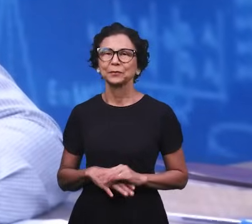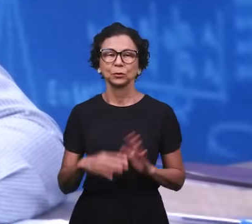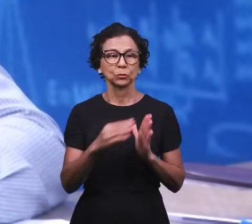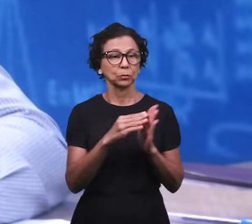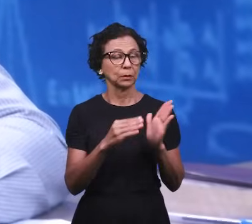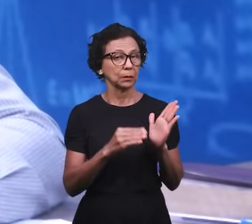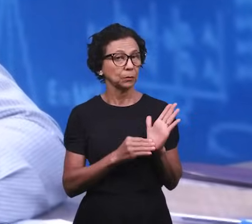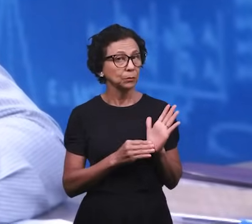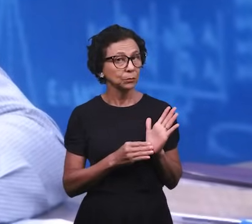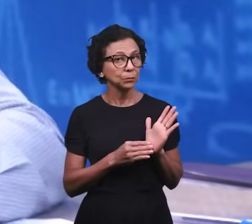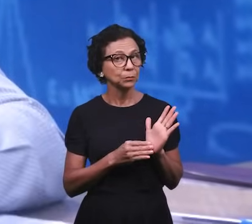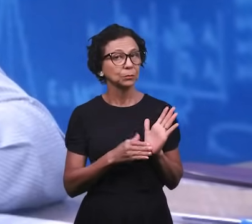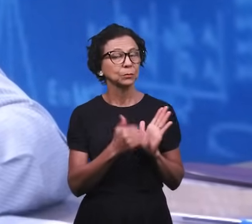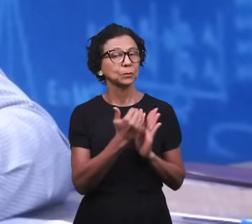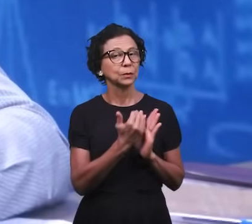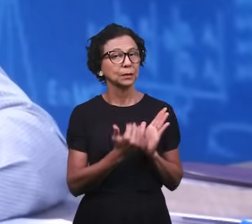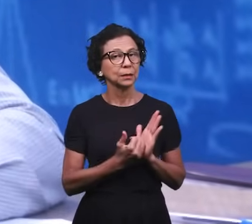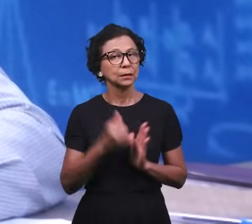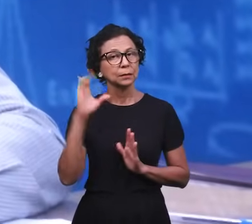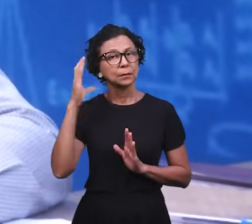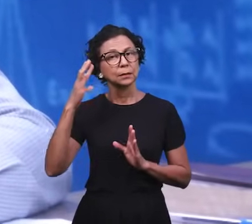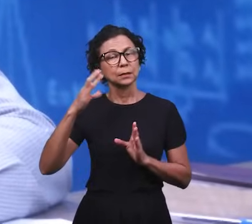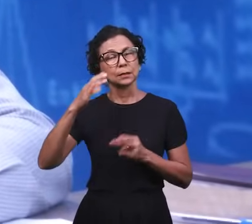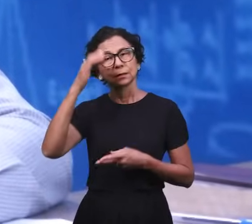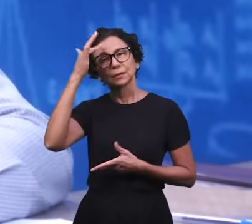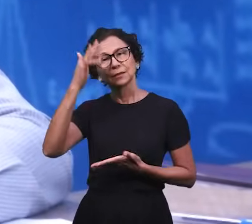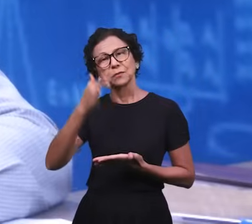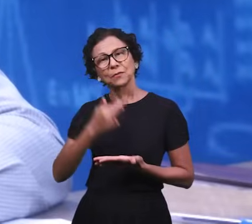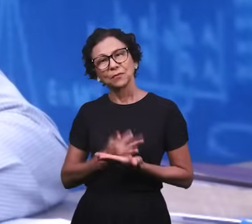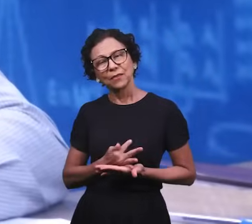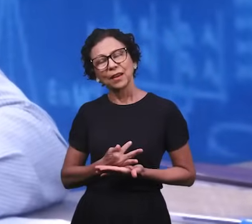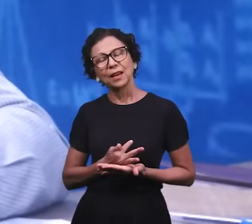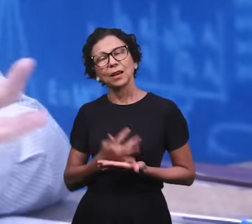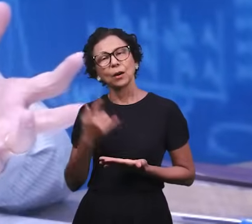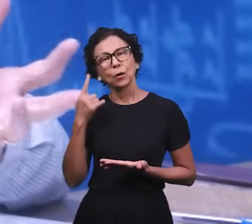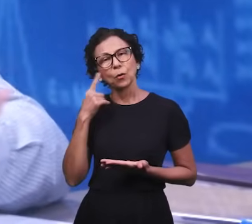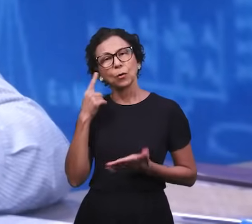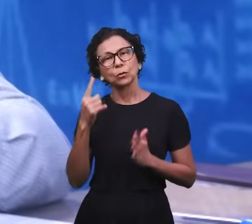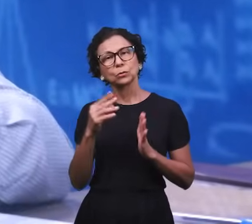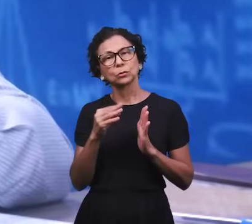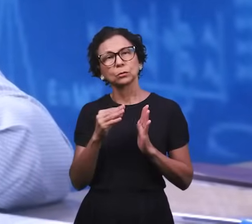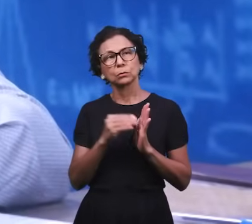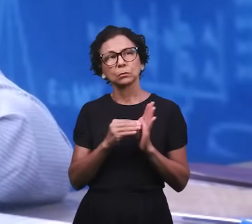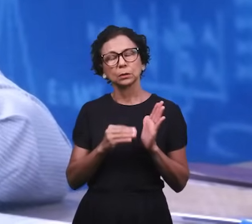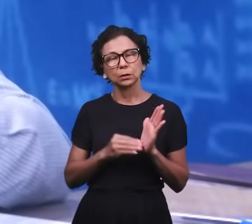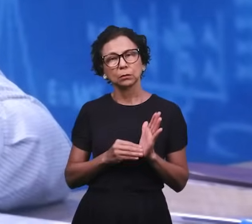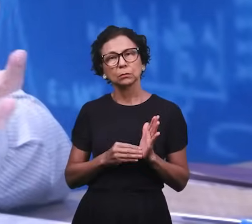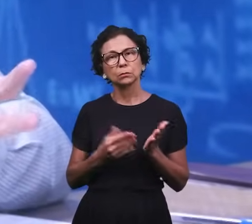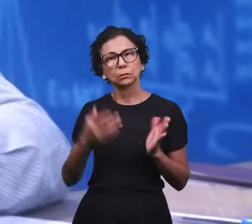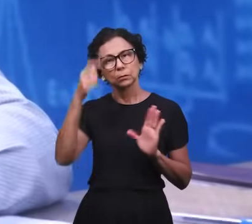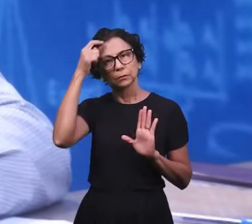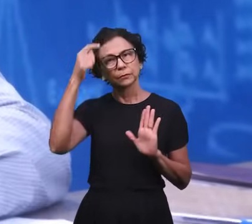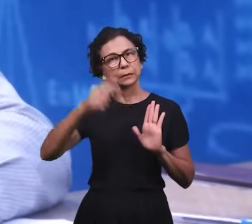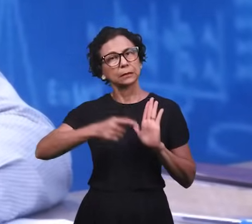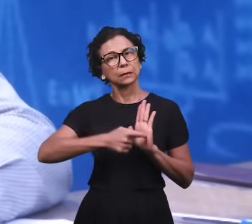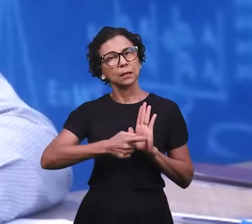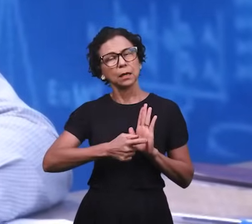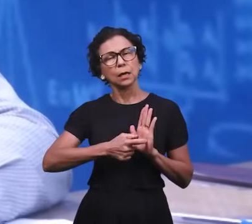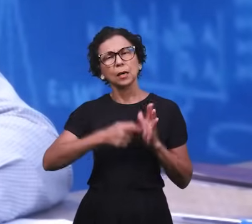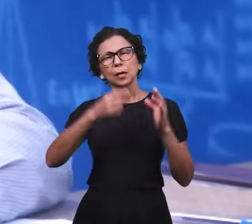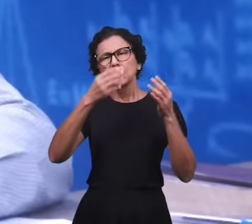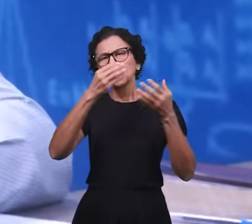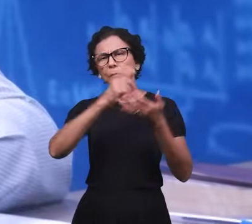de mais um episódio, mais um programa Ciência e Fé. Nós discutimos aqui a respeito do assunto que é a inteligência